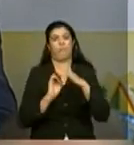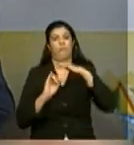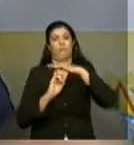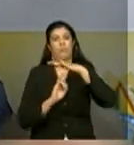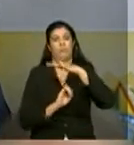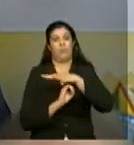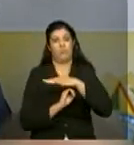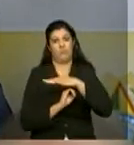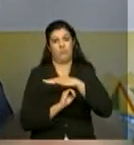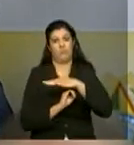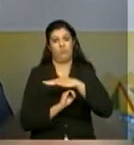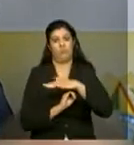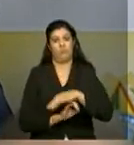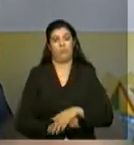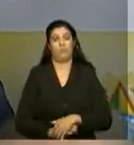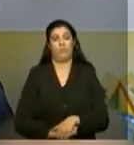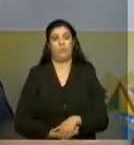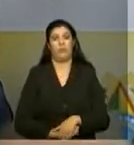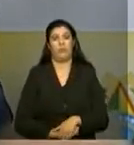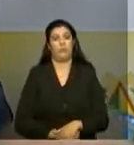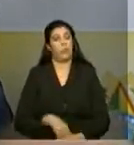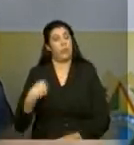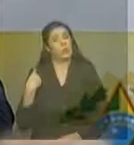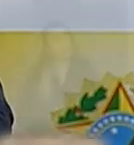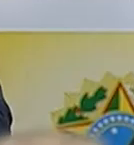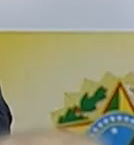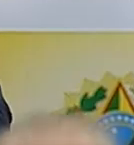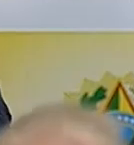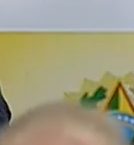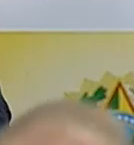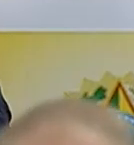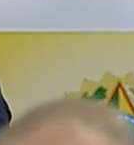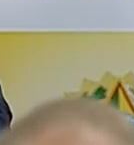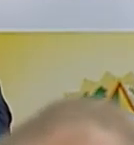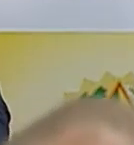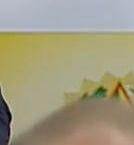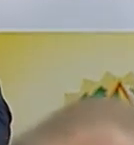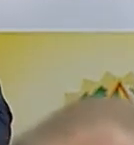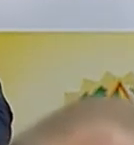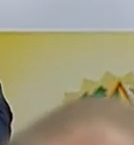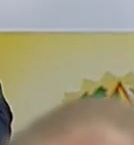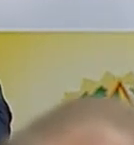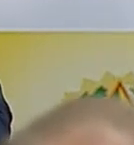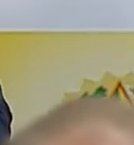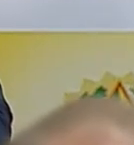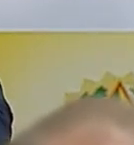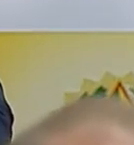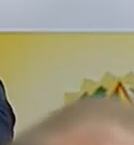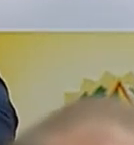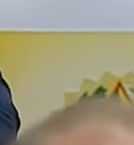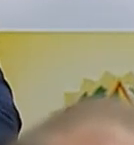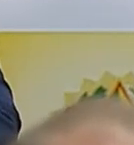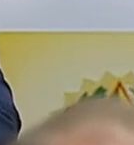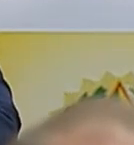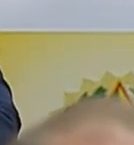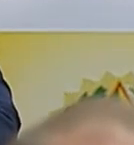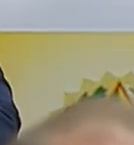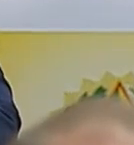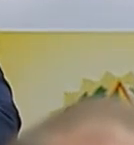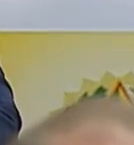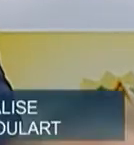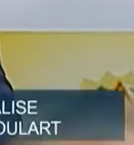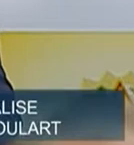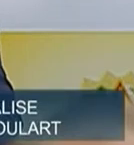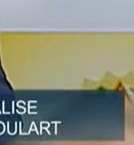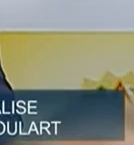e nós tivemos infelizmente um diz respeito à institucionalidade quando ocorreu o golpe